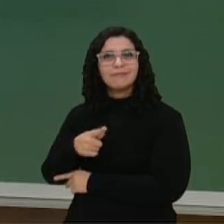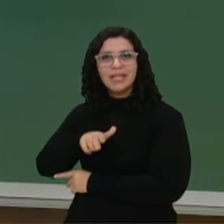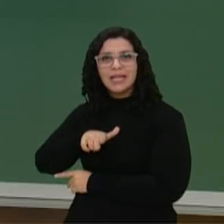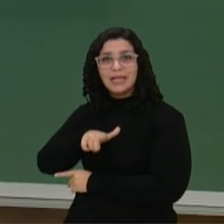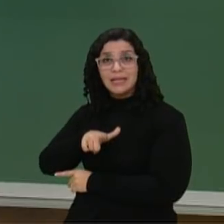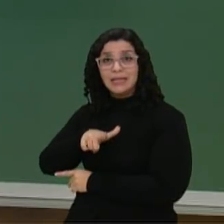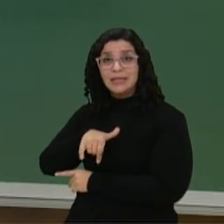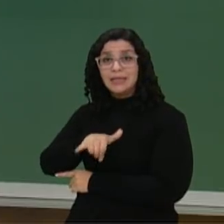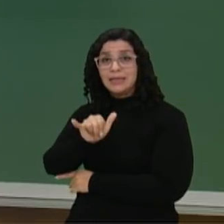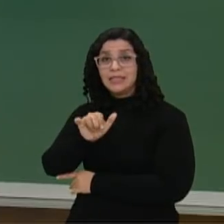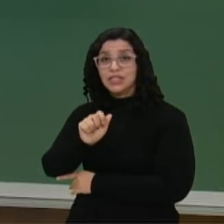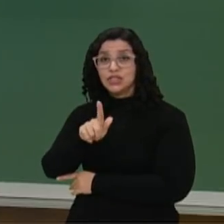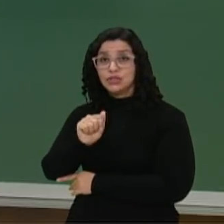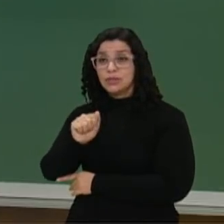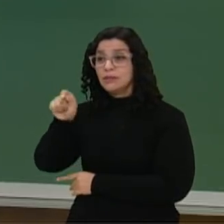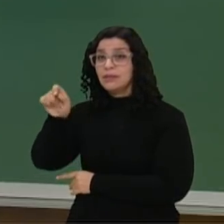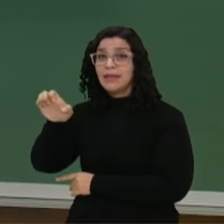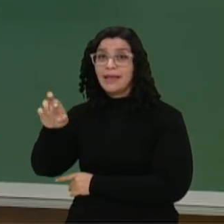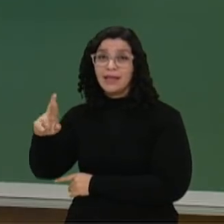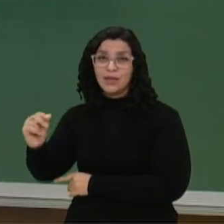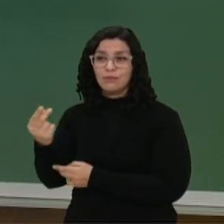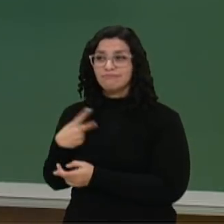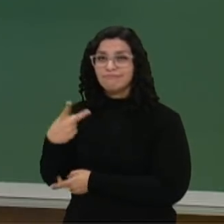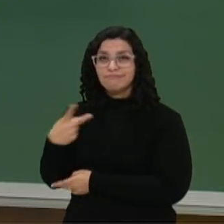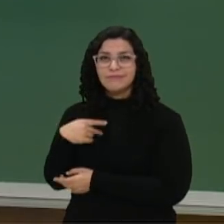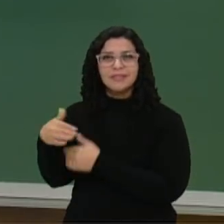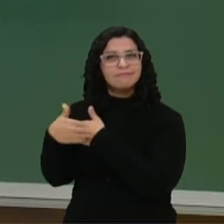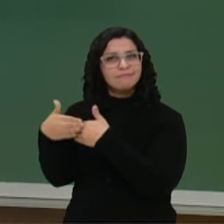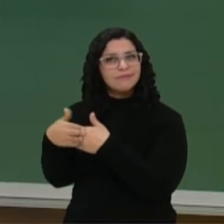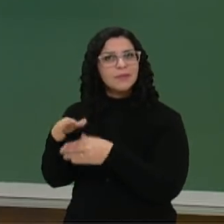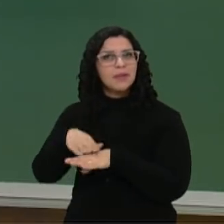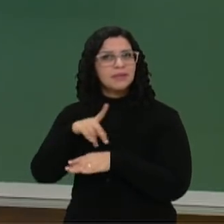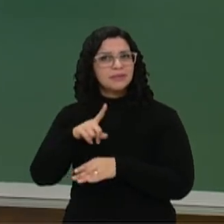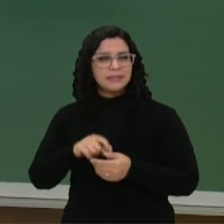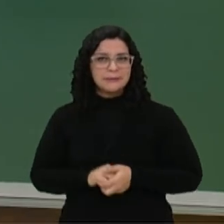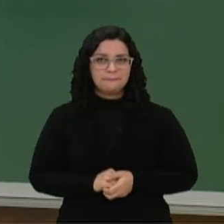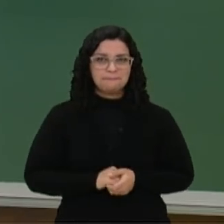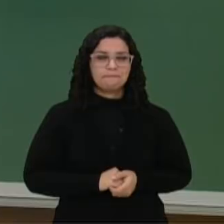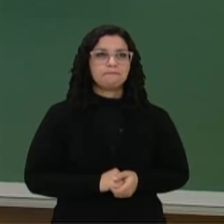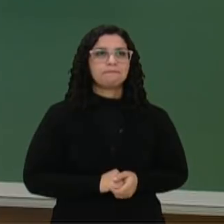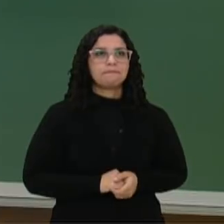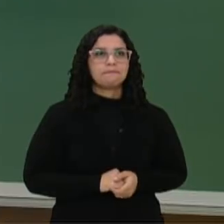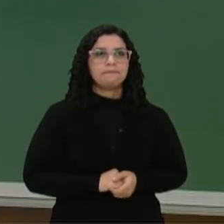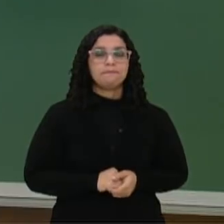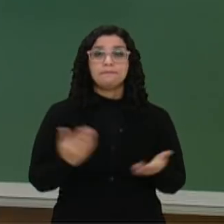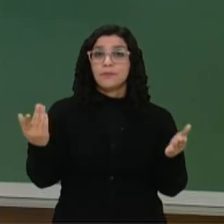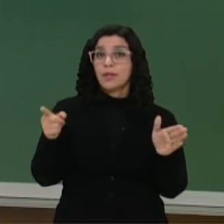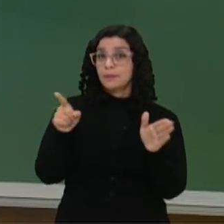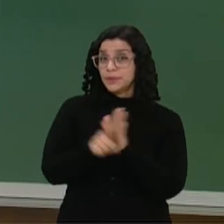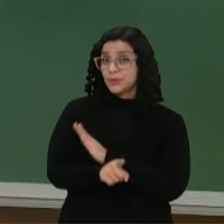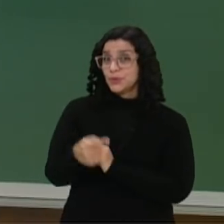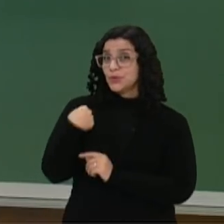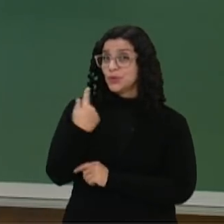né? Então, uma despedida mais calorosa, mais afetiva. Temos um